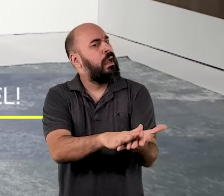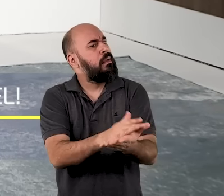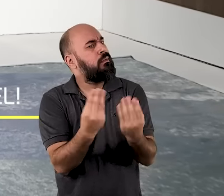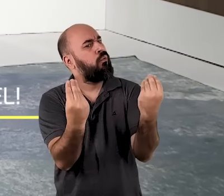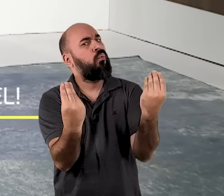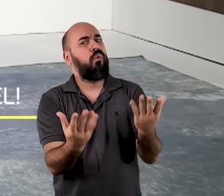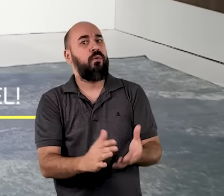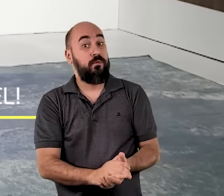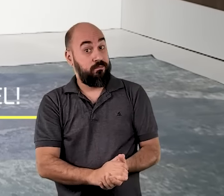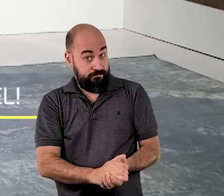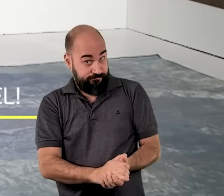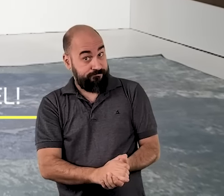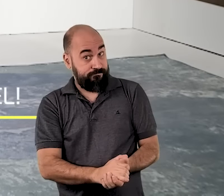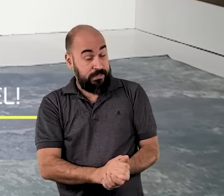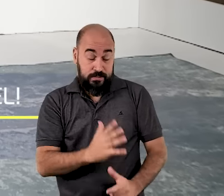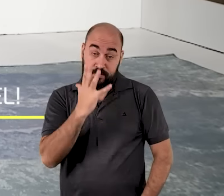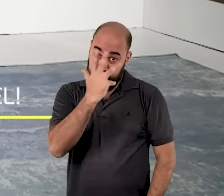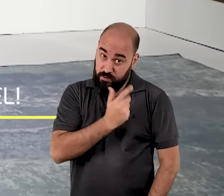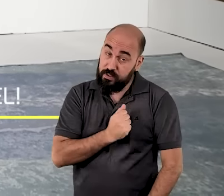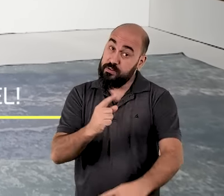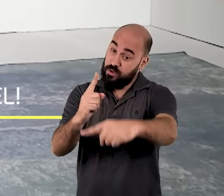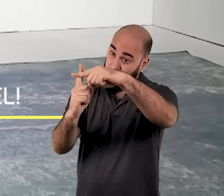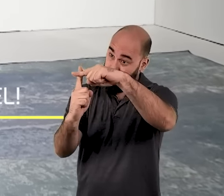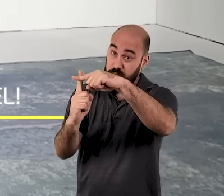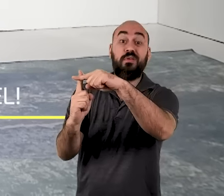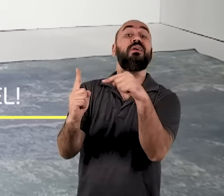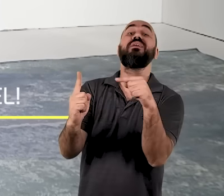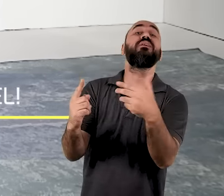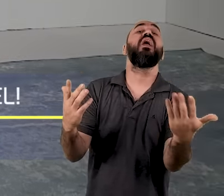Salvação que custou a própria vida do Filho de Deus?